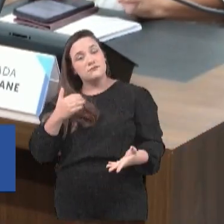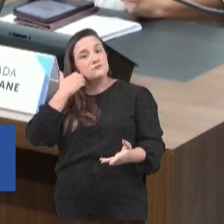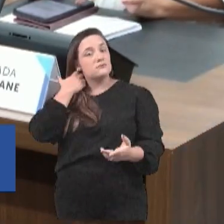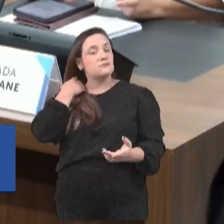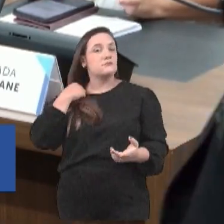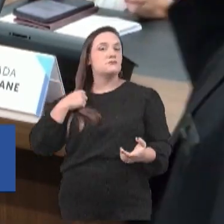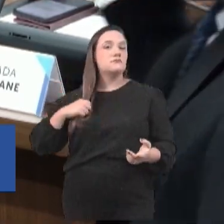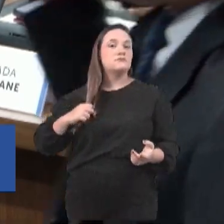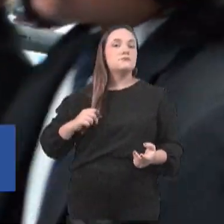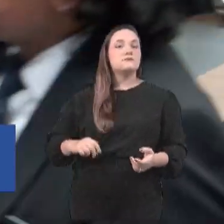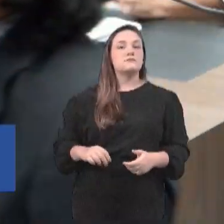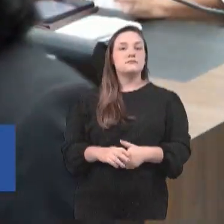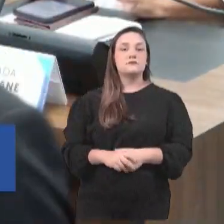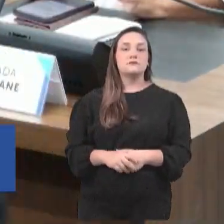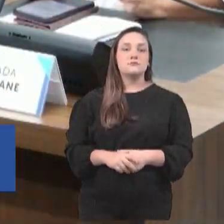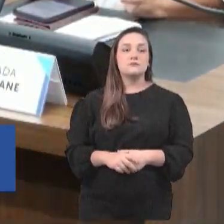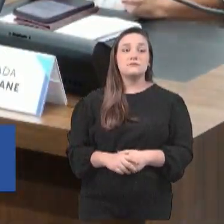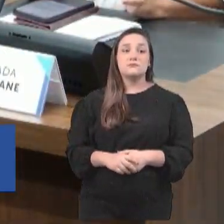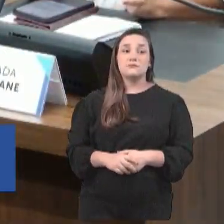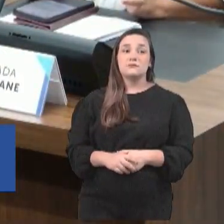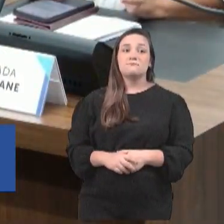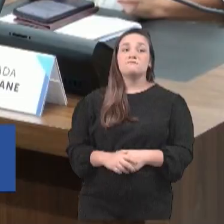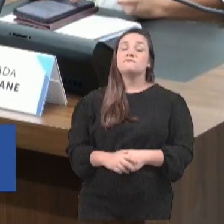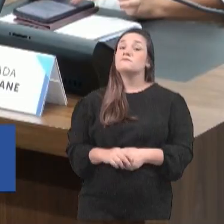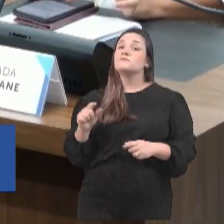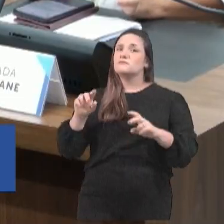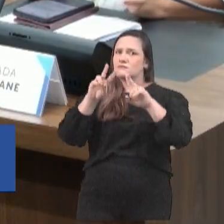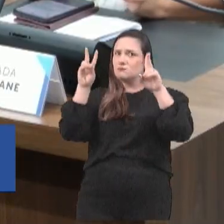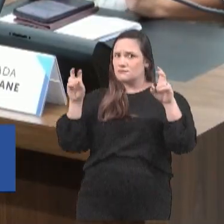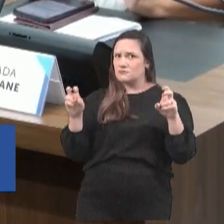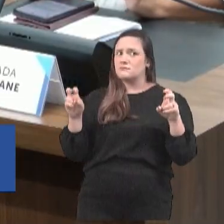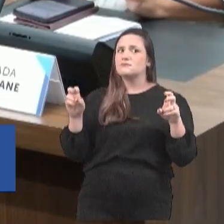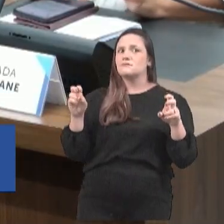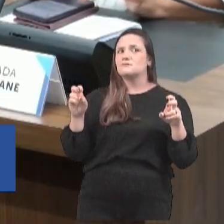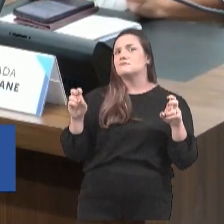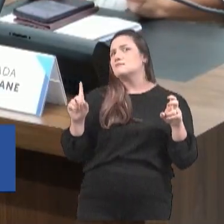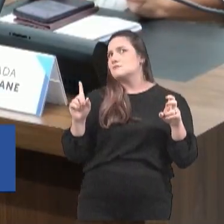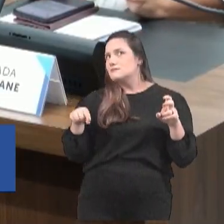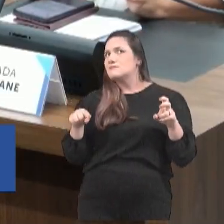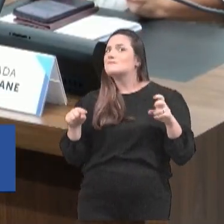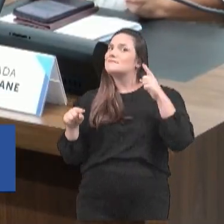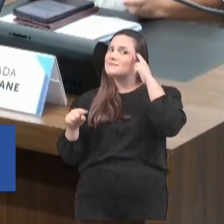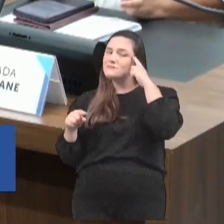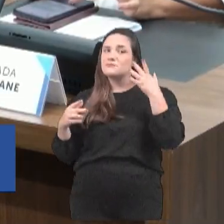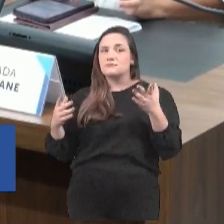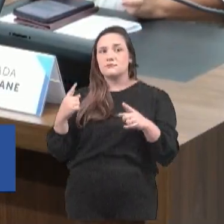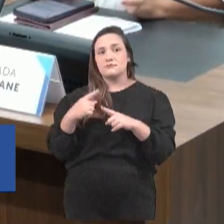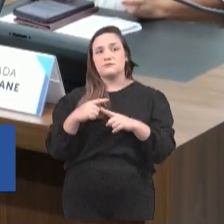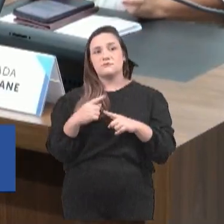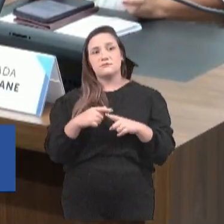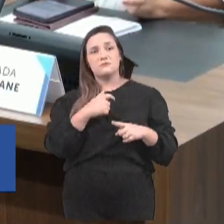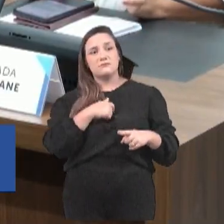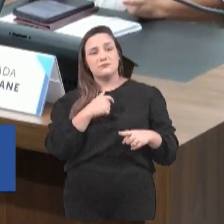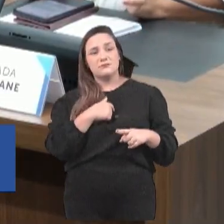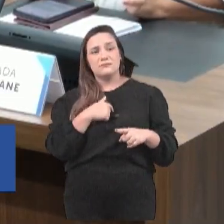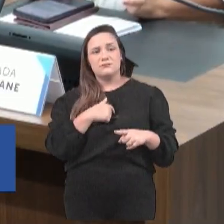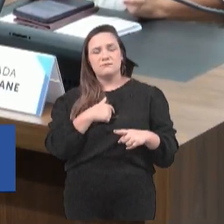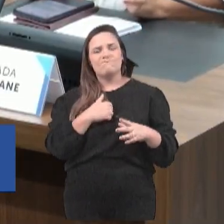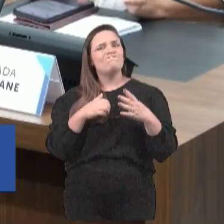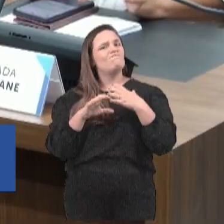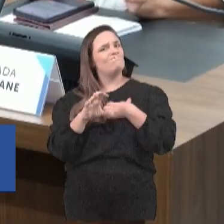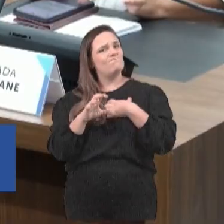que a nós também esse tema é sensível. A mim, particularmente, deputado Caravina, me